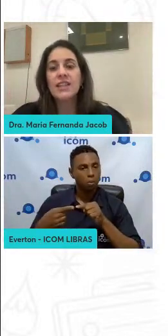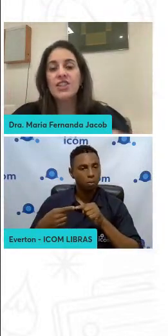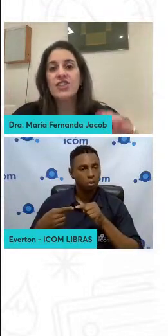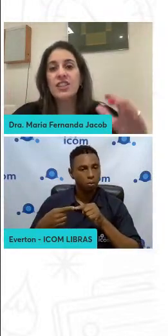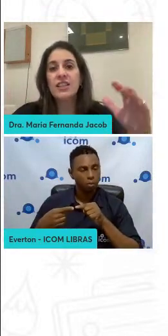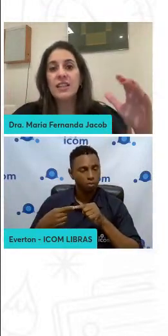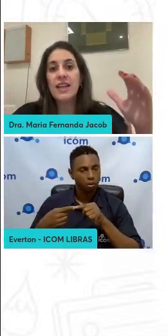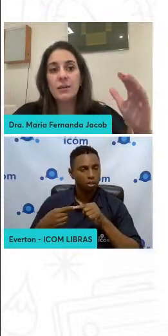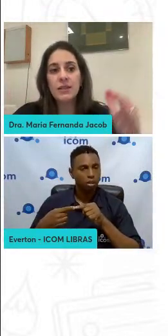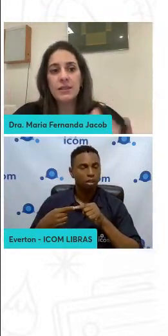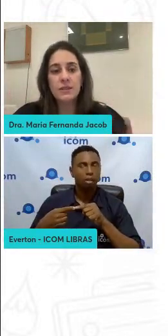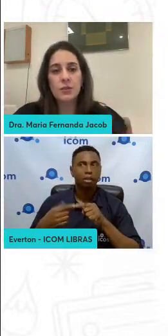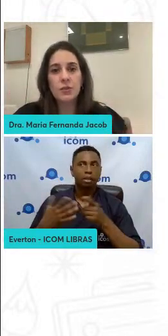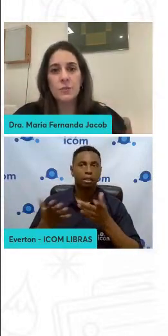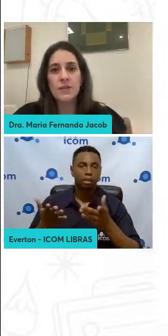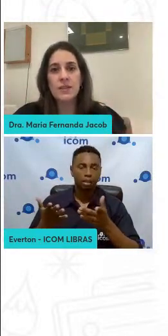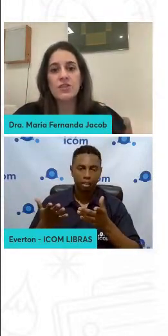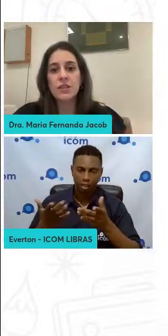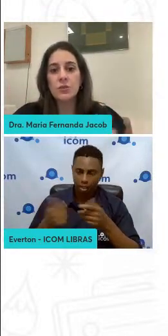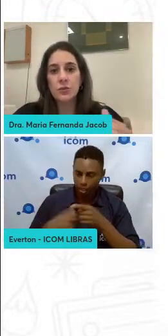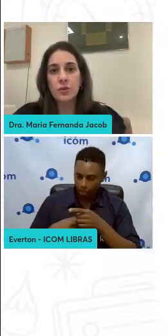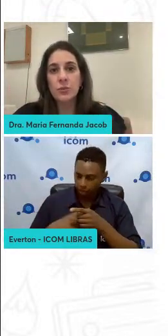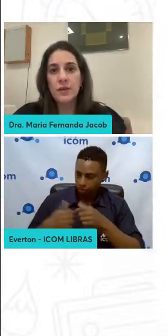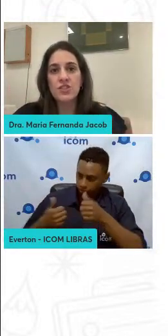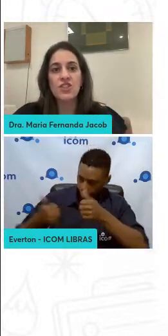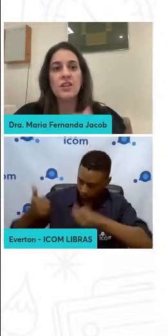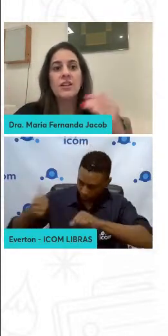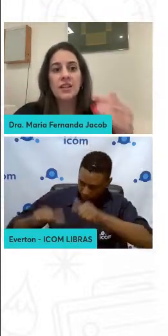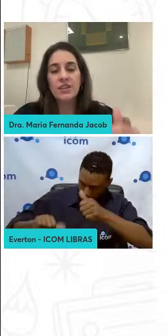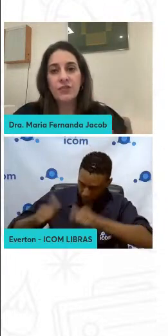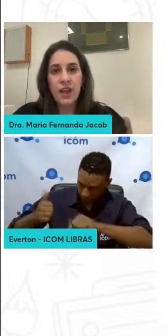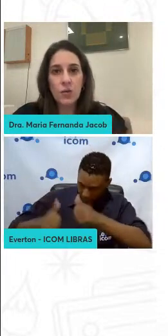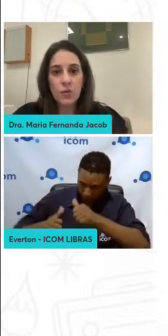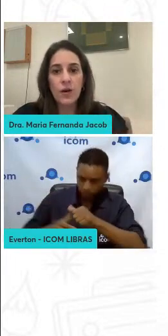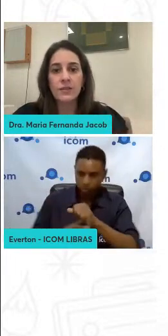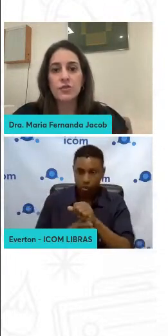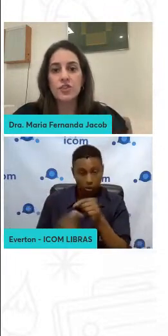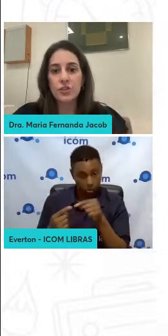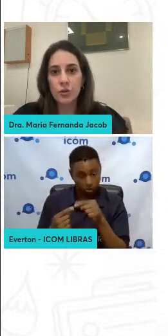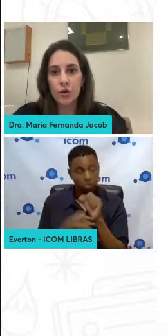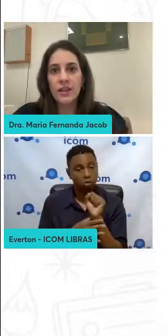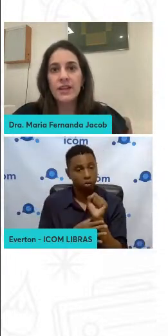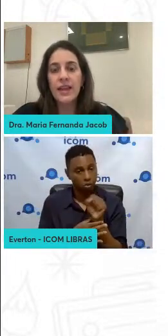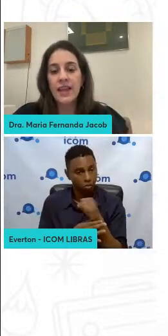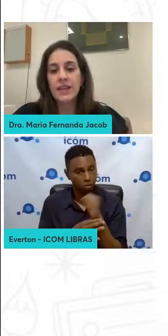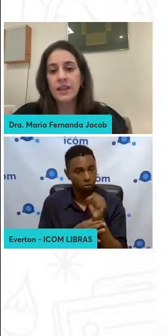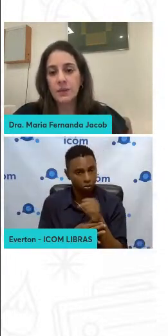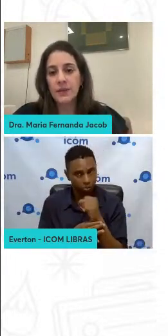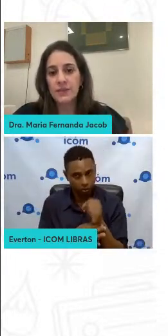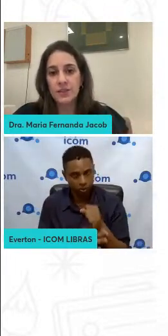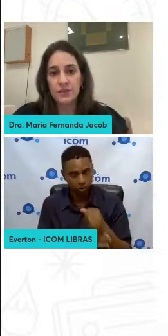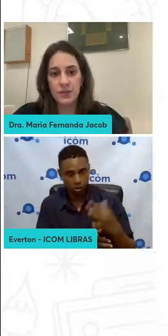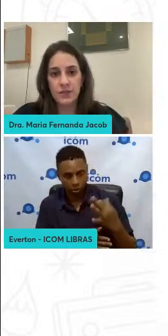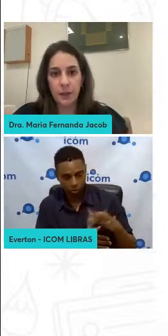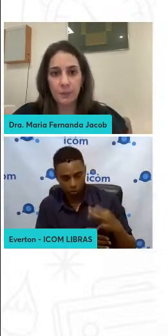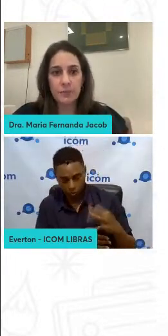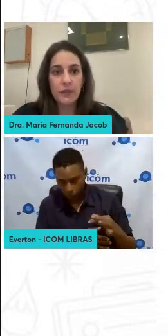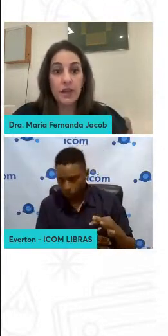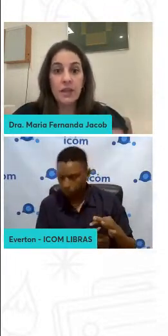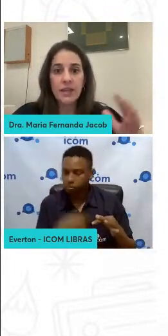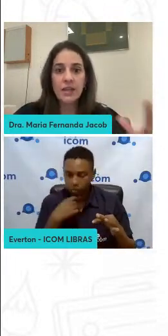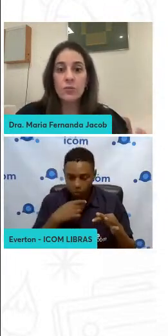de reabilitação do nosso paciente dentro da ortopedia, que vem com um quadro de dor e incapacidade